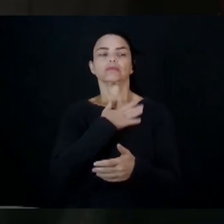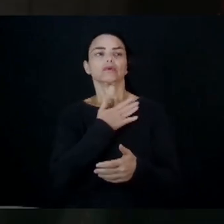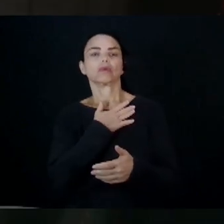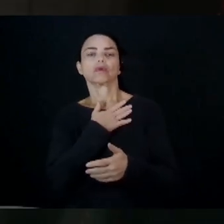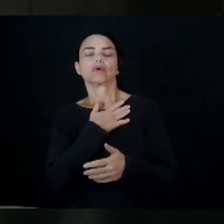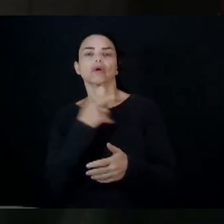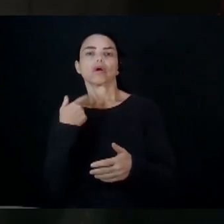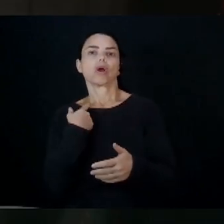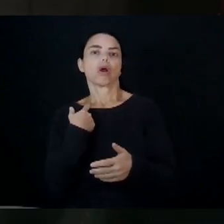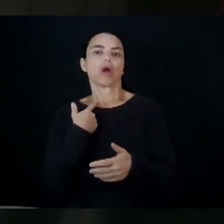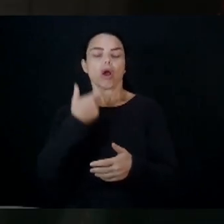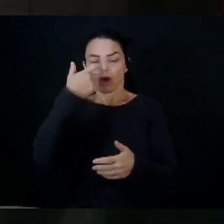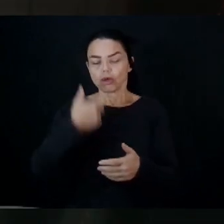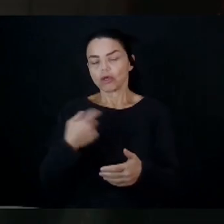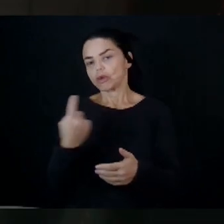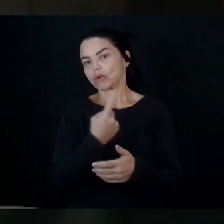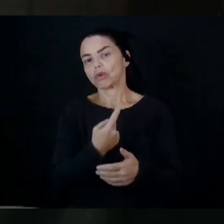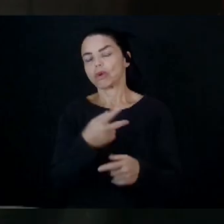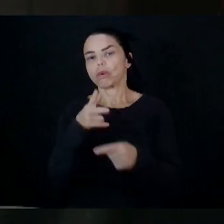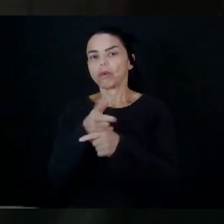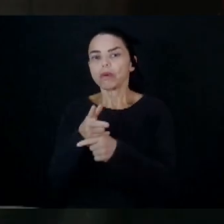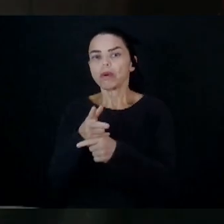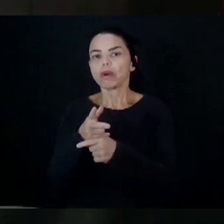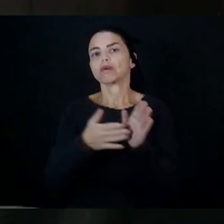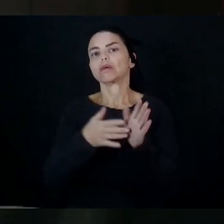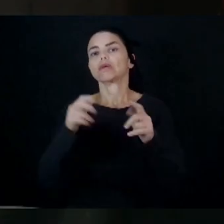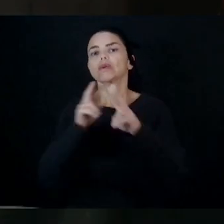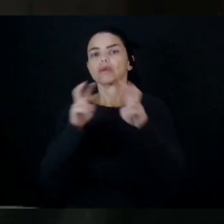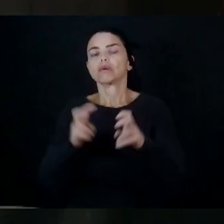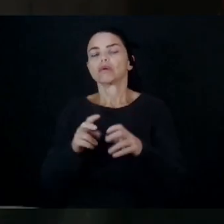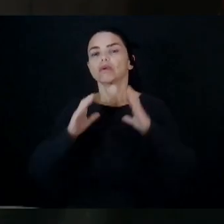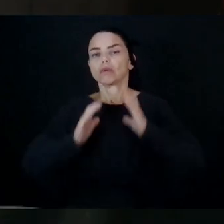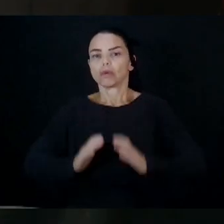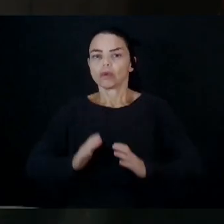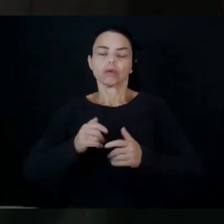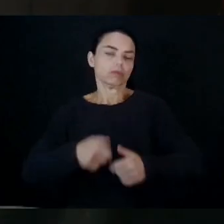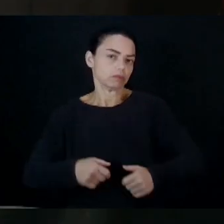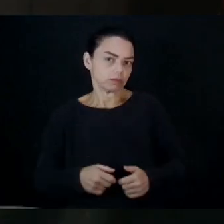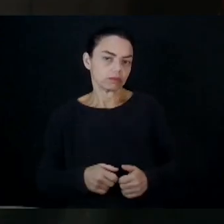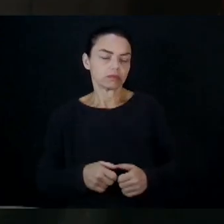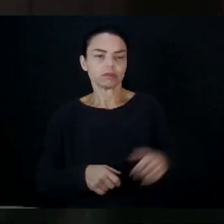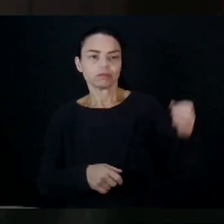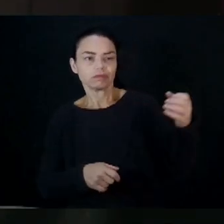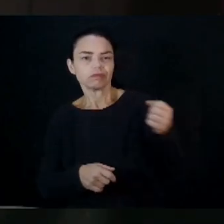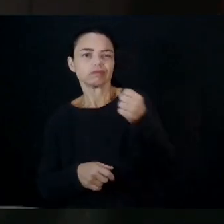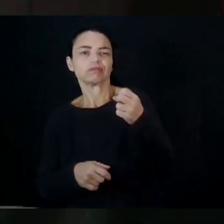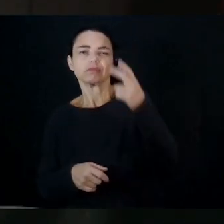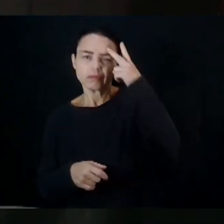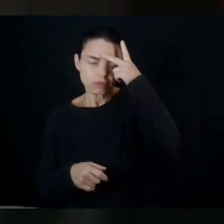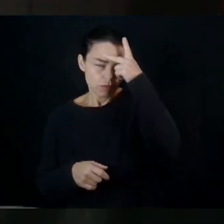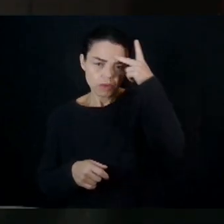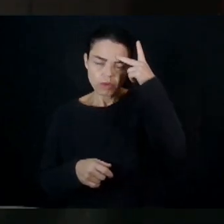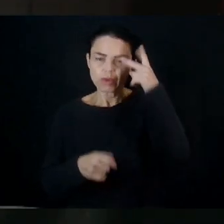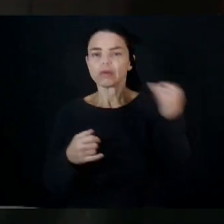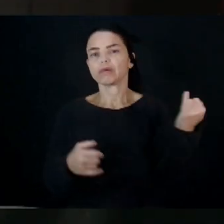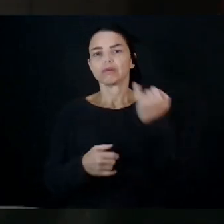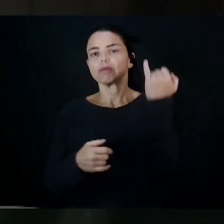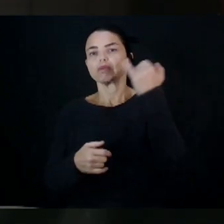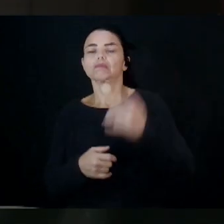quando a gente propôs esse programa para falar de comportamento, para trazer pessoas tão importantes e que têm toda